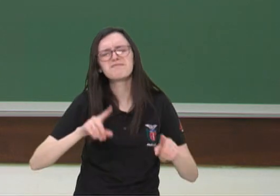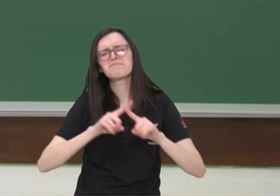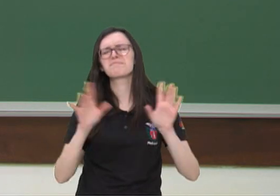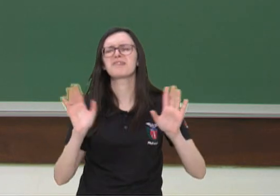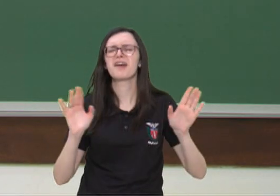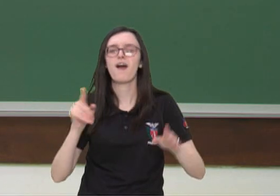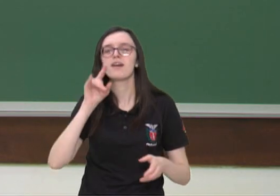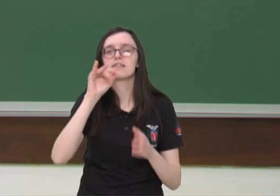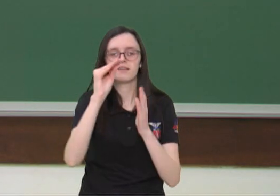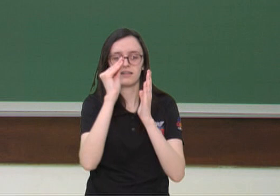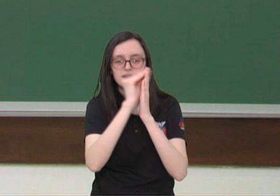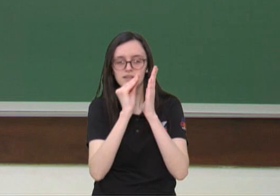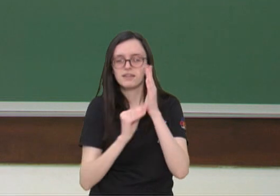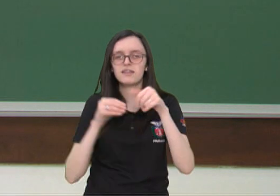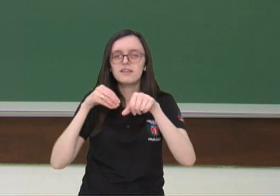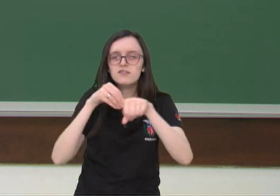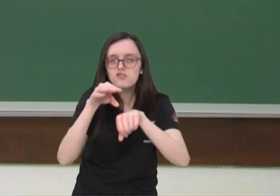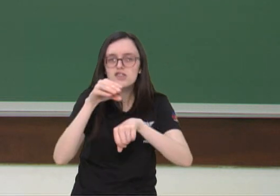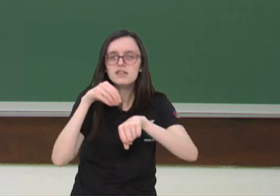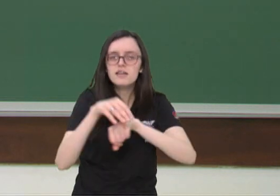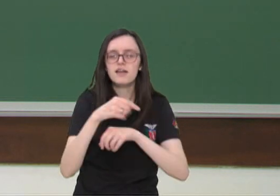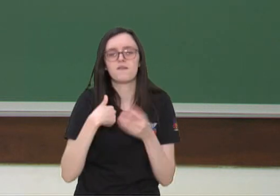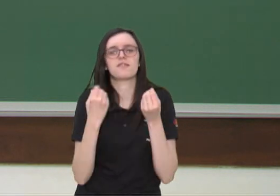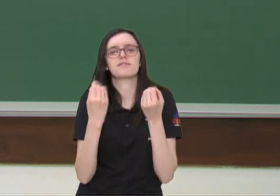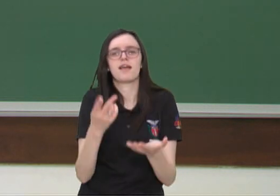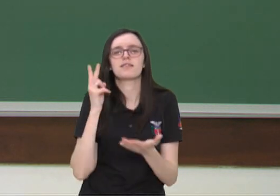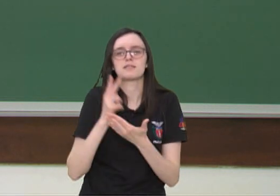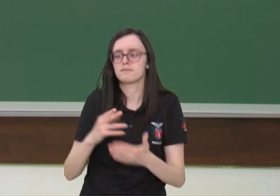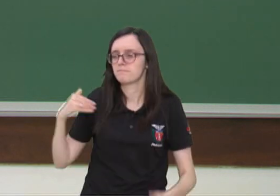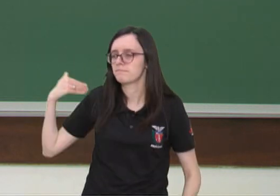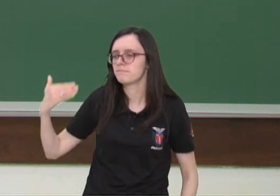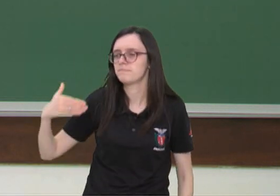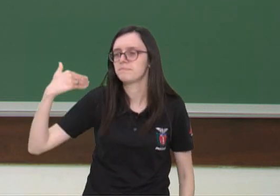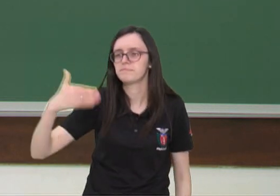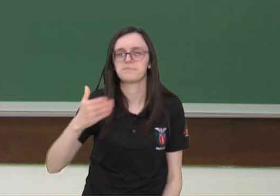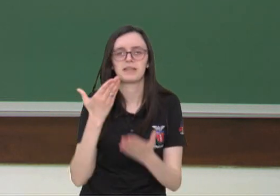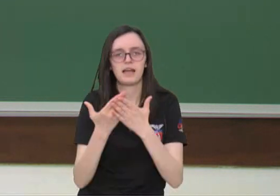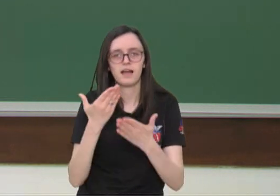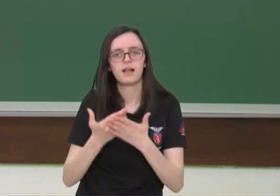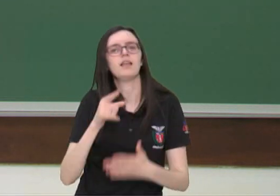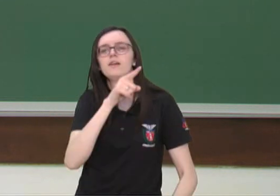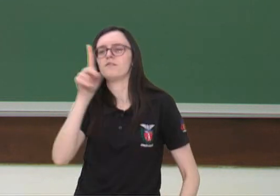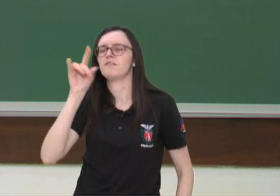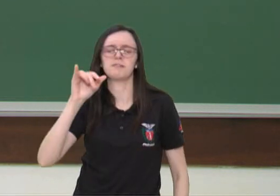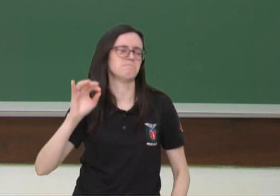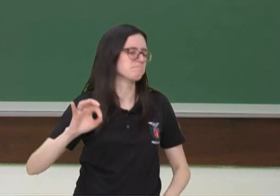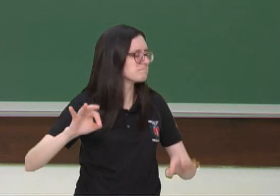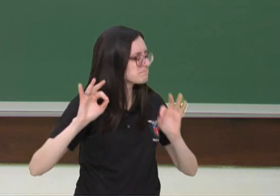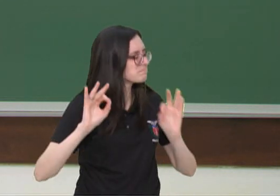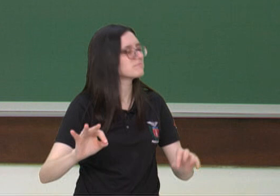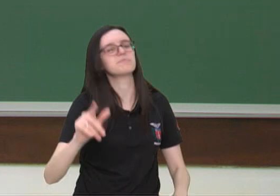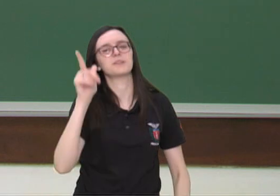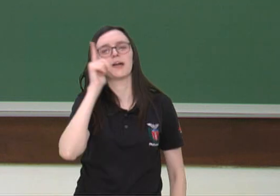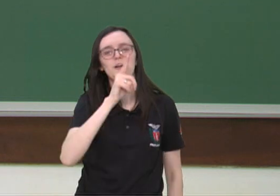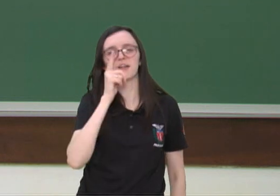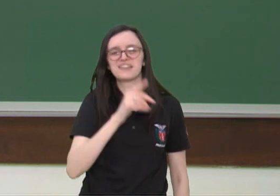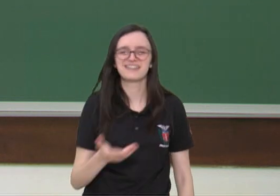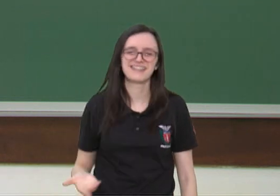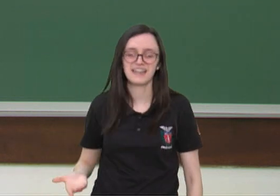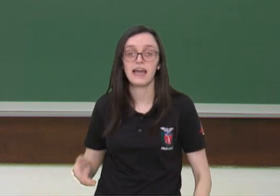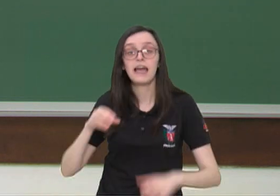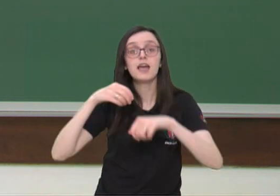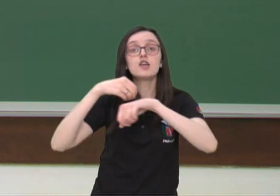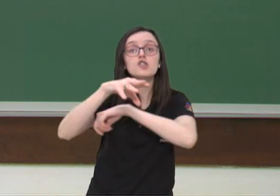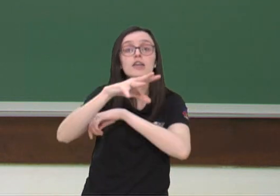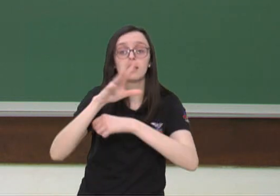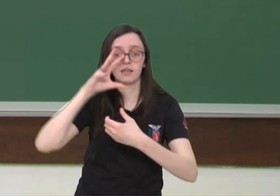forem anotando essas dicas que eu tenho trazido toda a aula para vocês, vocês vão tirar de letra, certo? Então, a dica